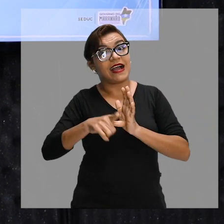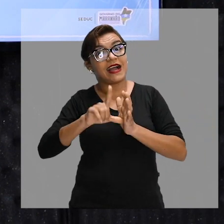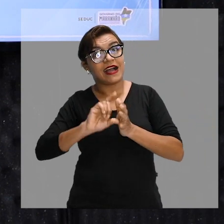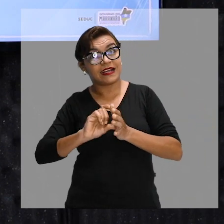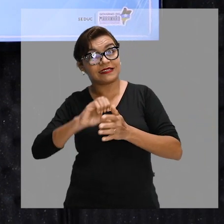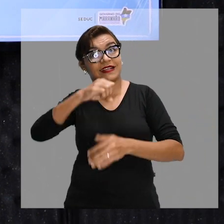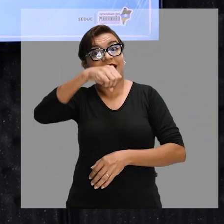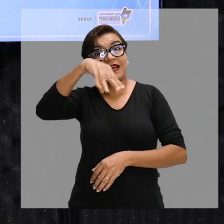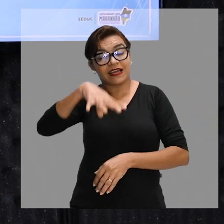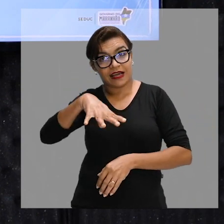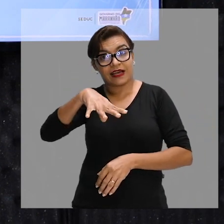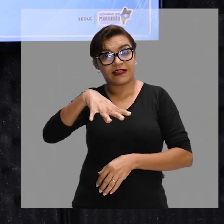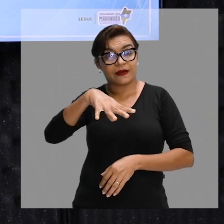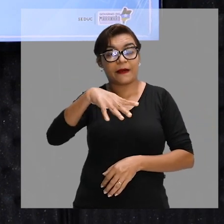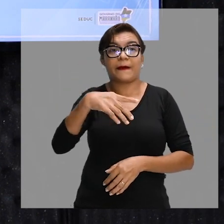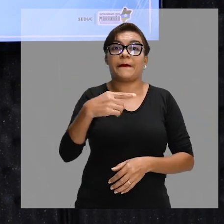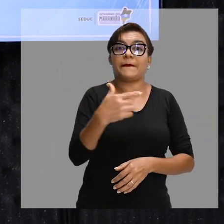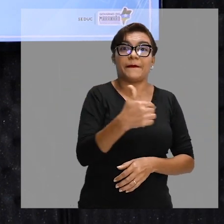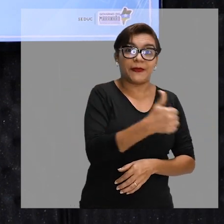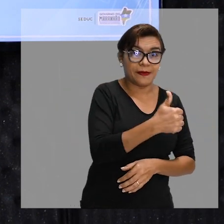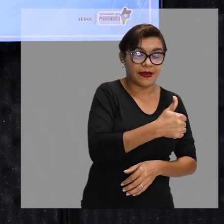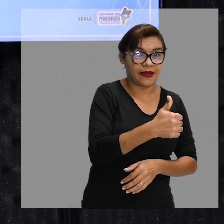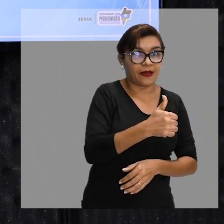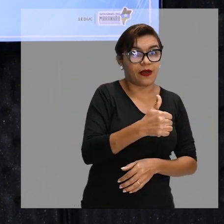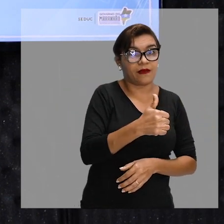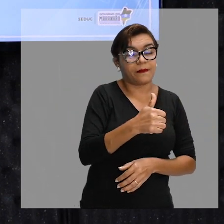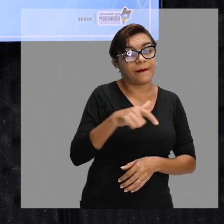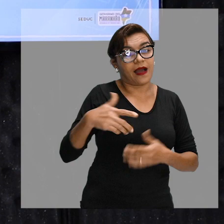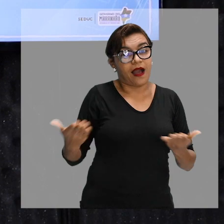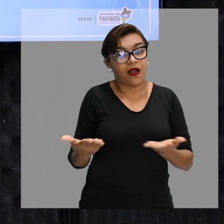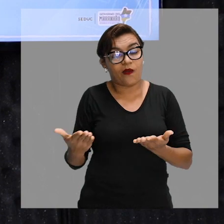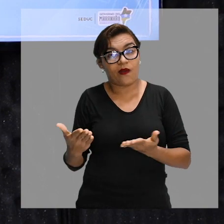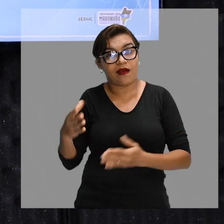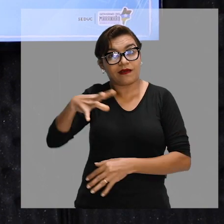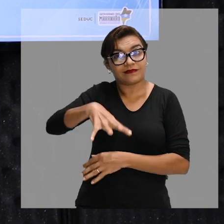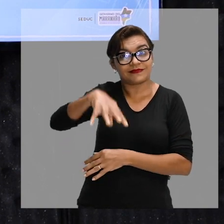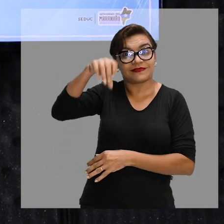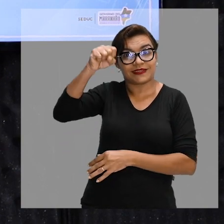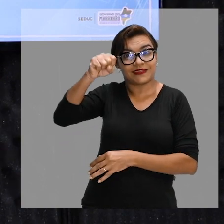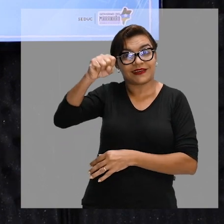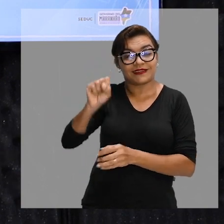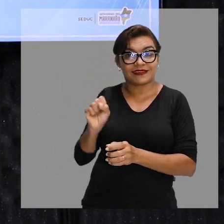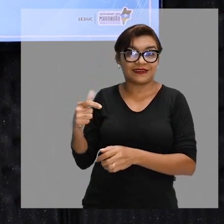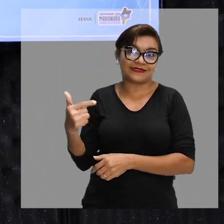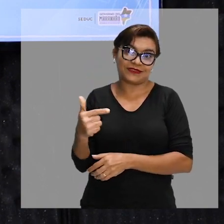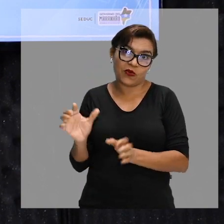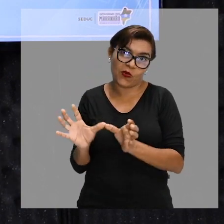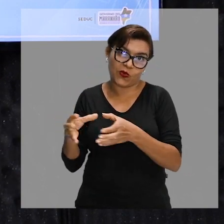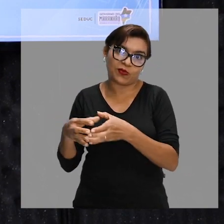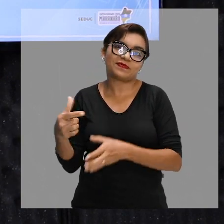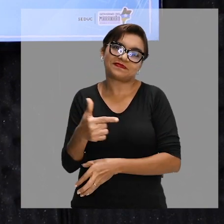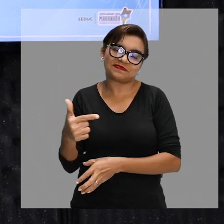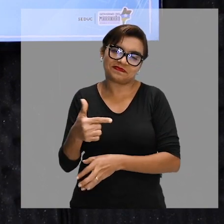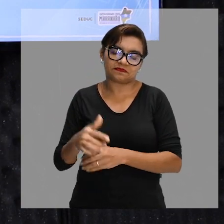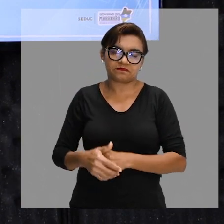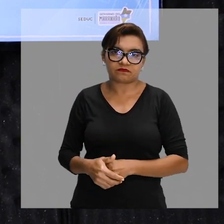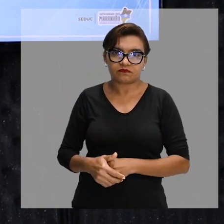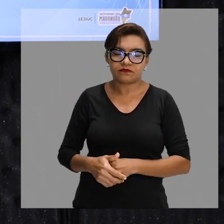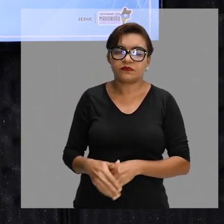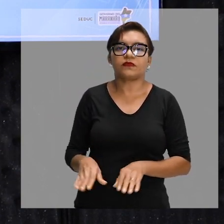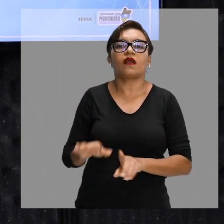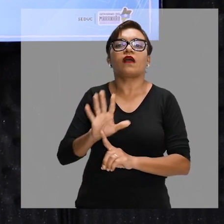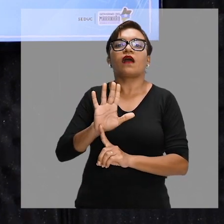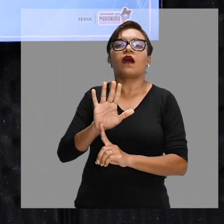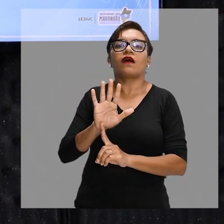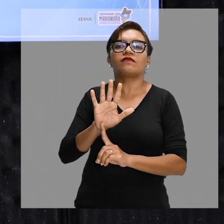primária. Como está desligada, é secundária. Tá ok? A vela também é a mesma coisa. A vela